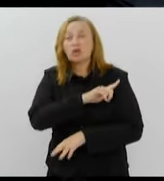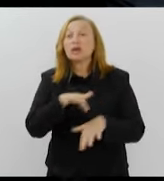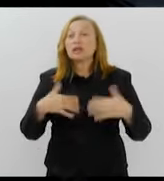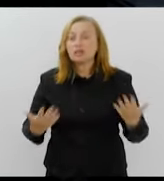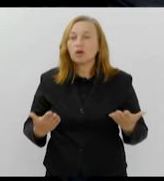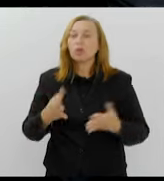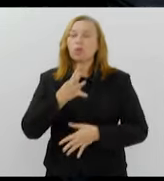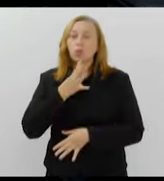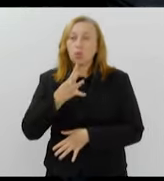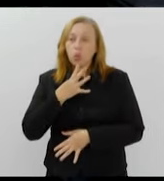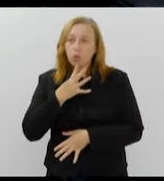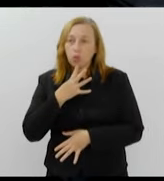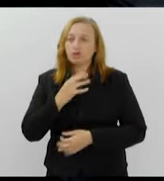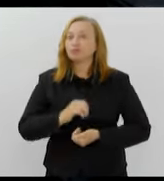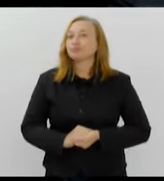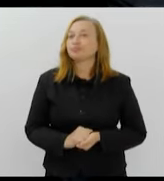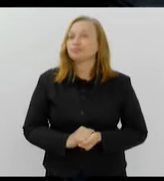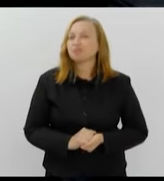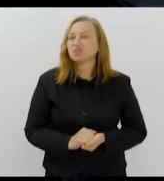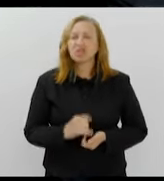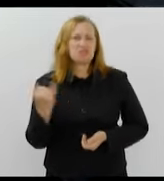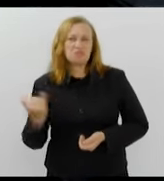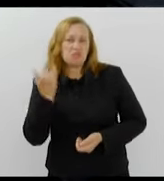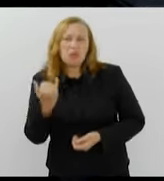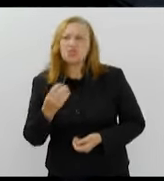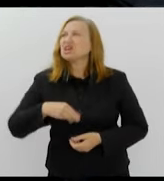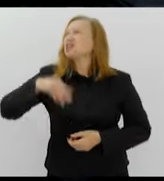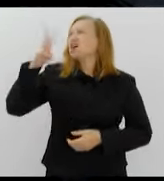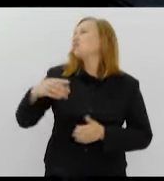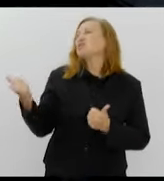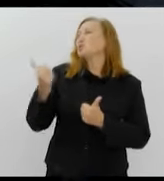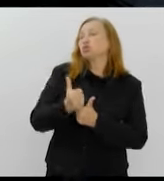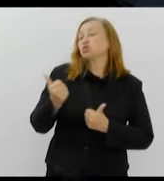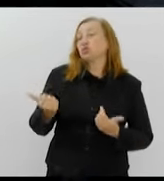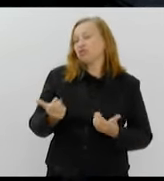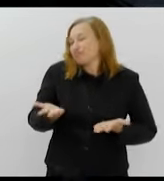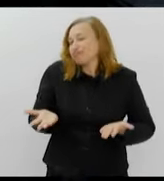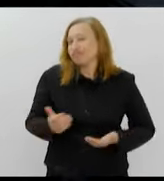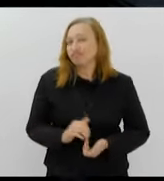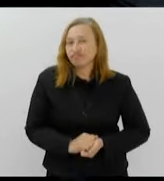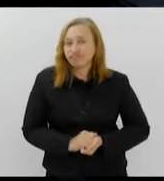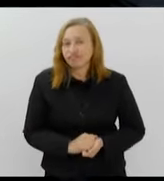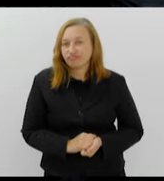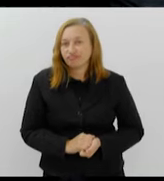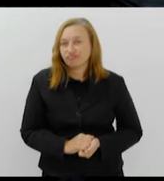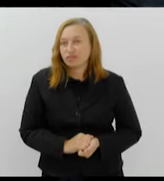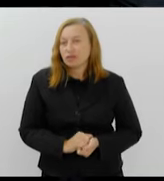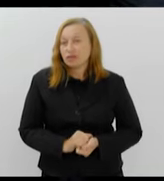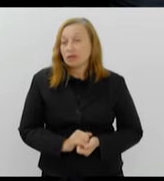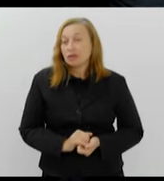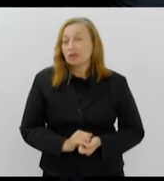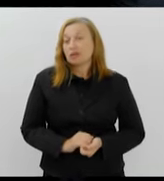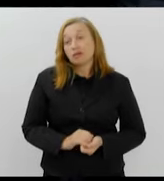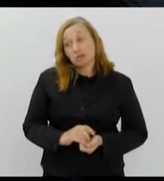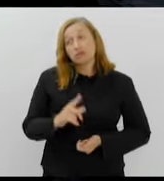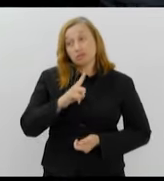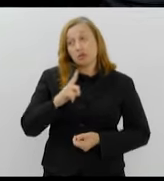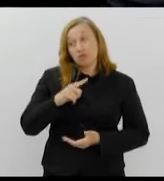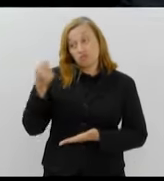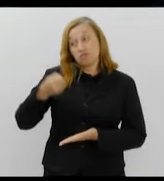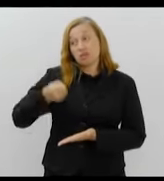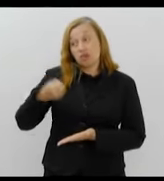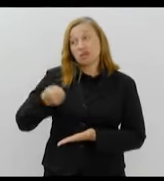o nosso reconhecimento público pouco importa quem vai ser o delegado de polícia que vai assumir a chefia da Polícia Civil ele tem a obrigação